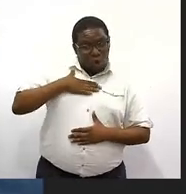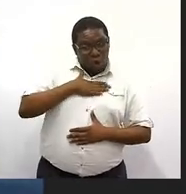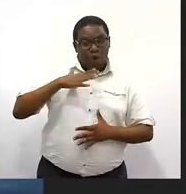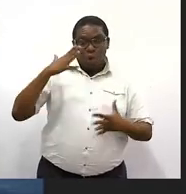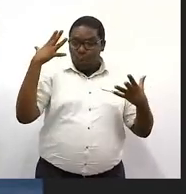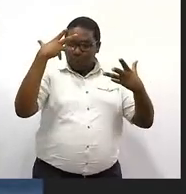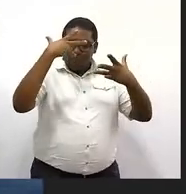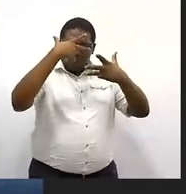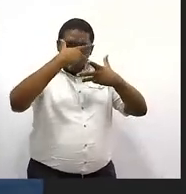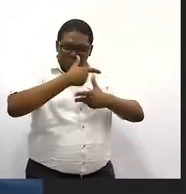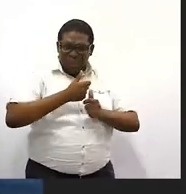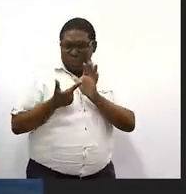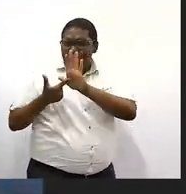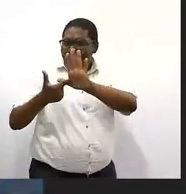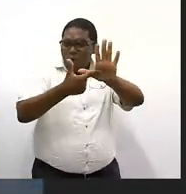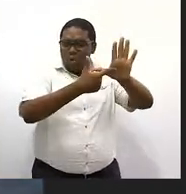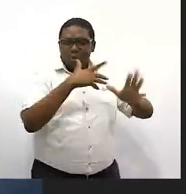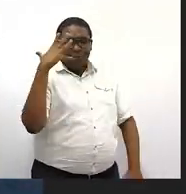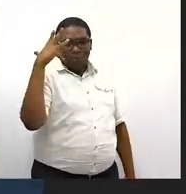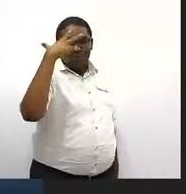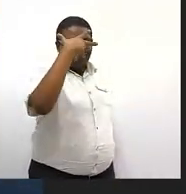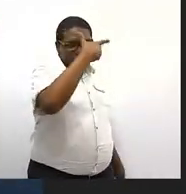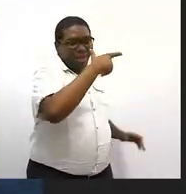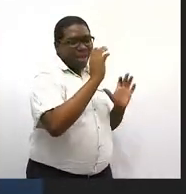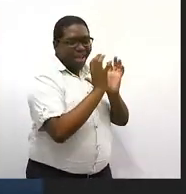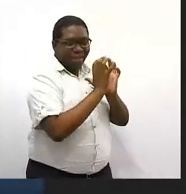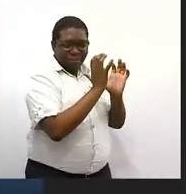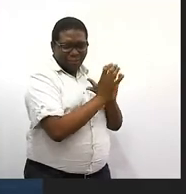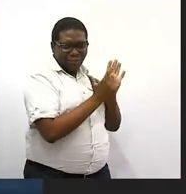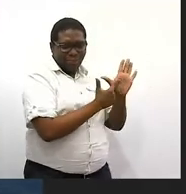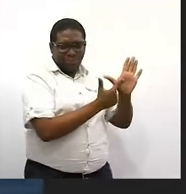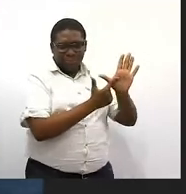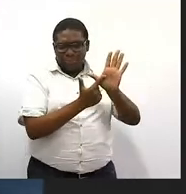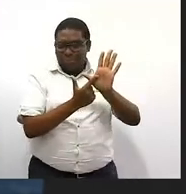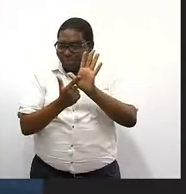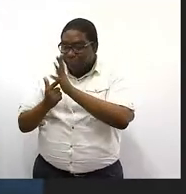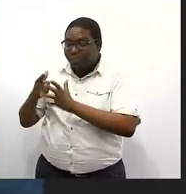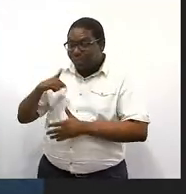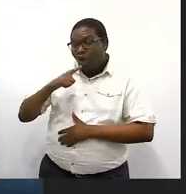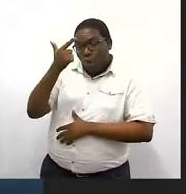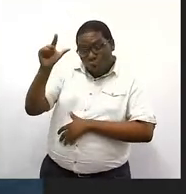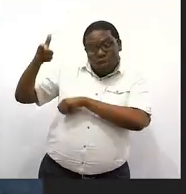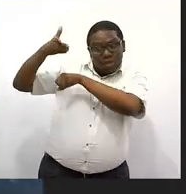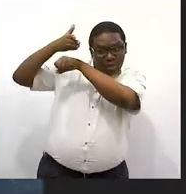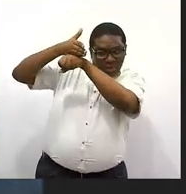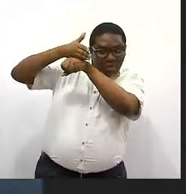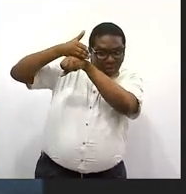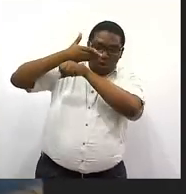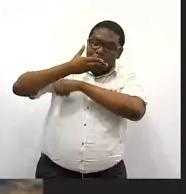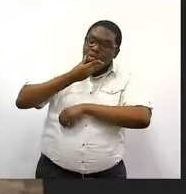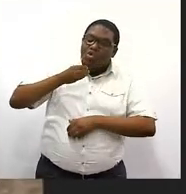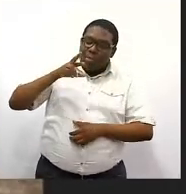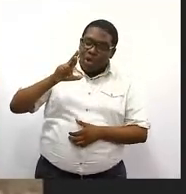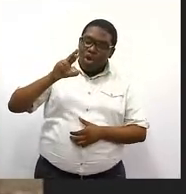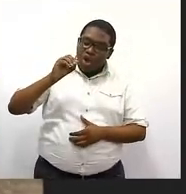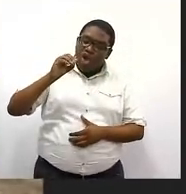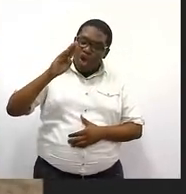Manuel, mostra essa paisagem. Isso! A gente tem uma outra câmera lá em cima com o Robertão.